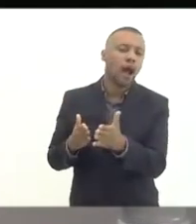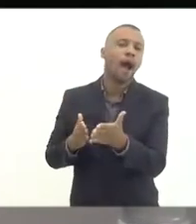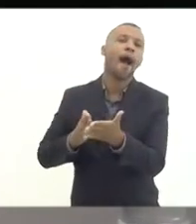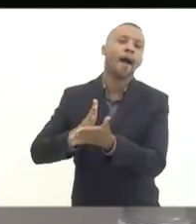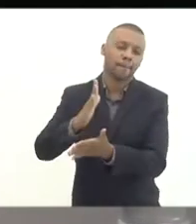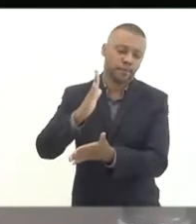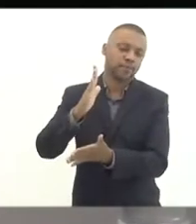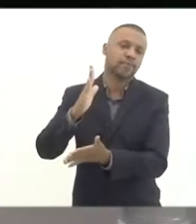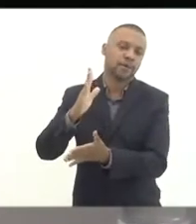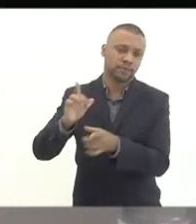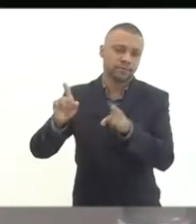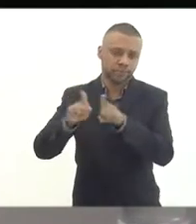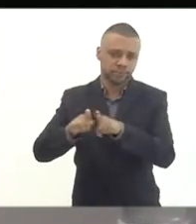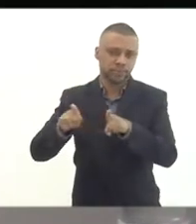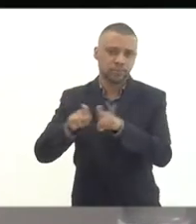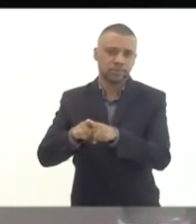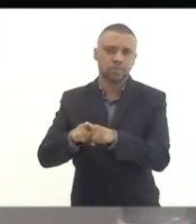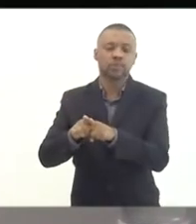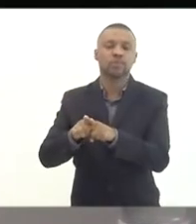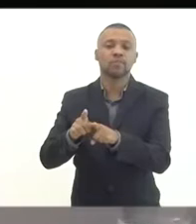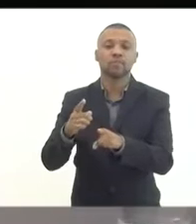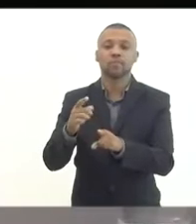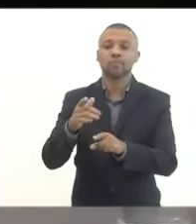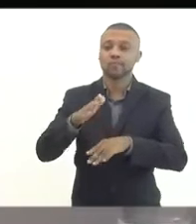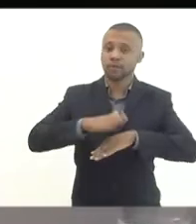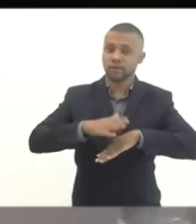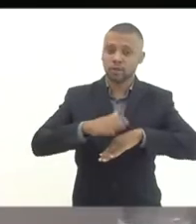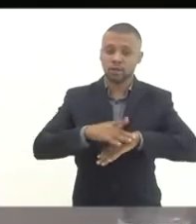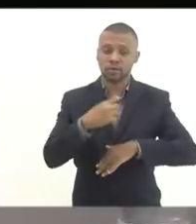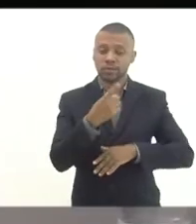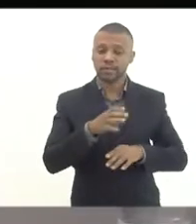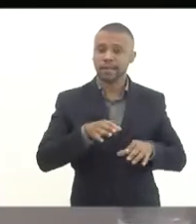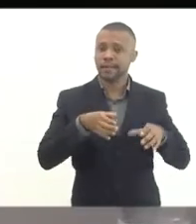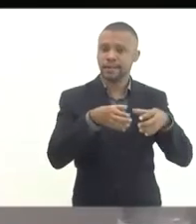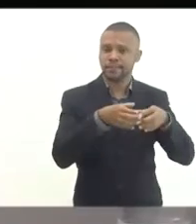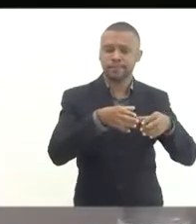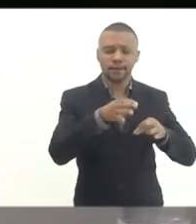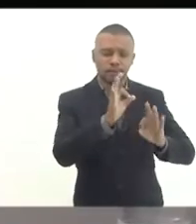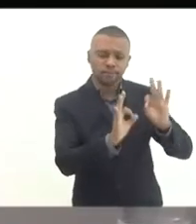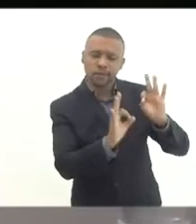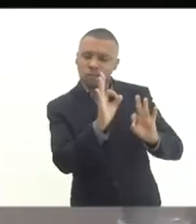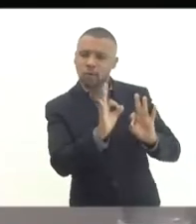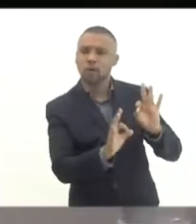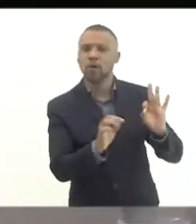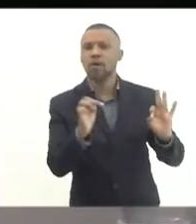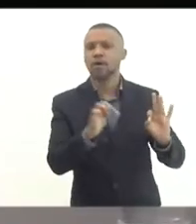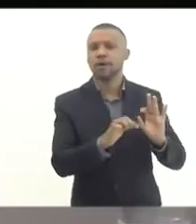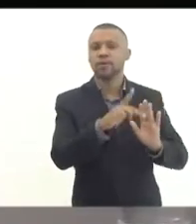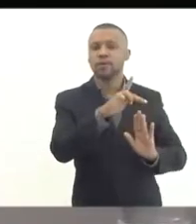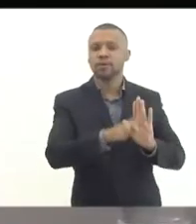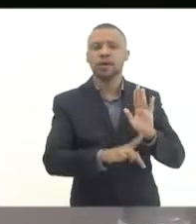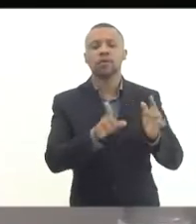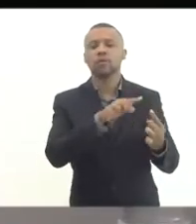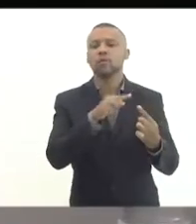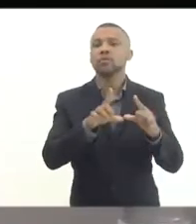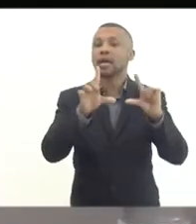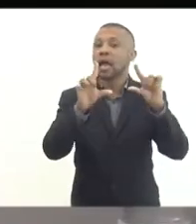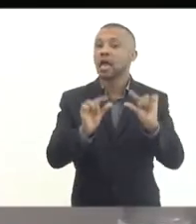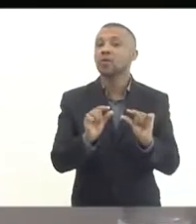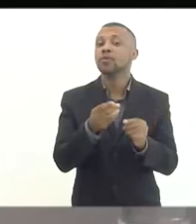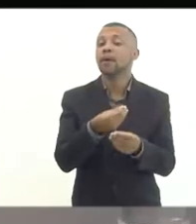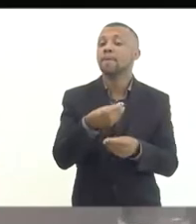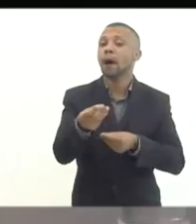né elaborado pela nossa nossa equipe é um projeto de redução da